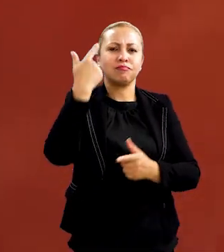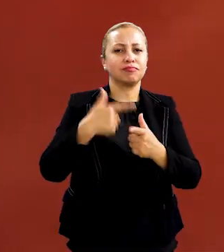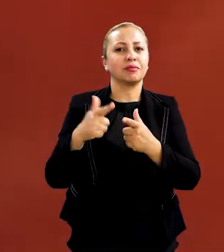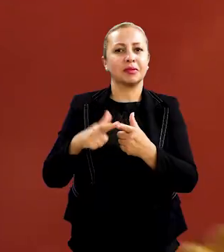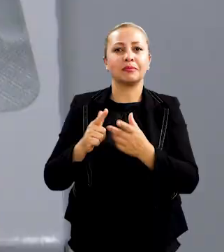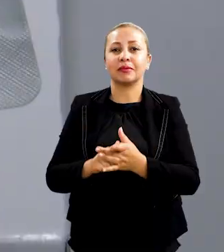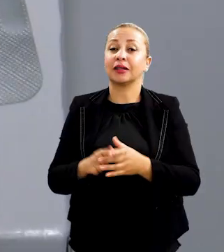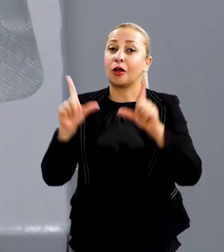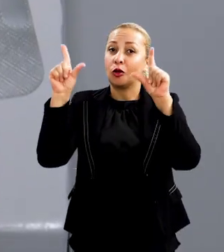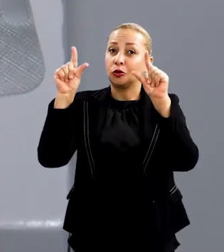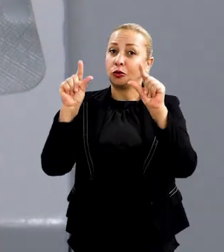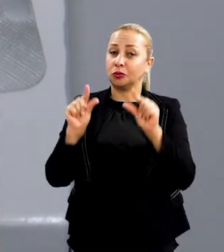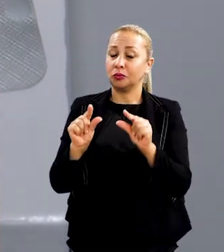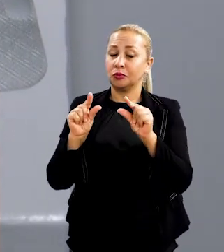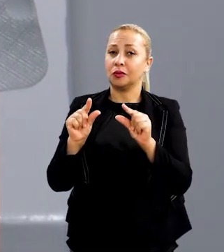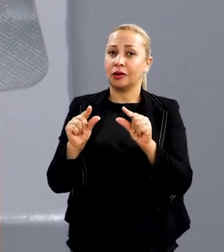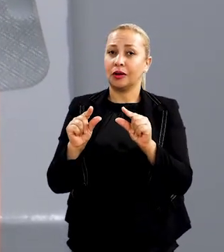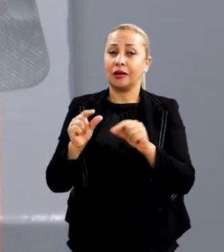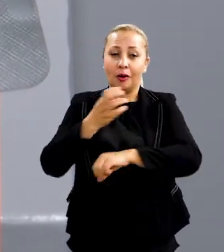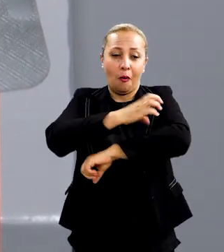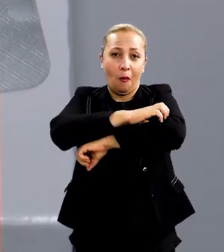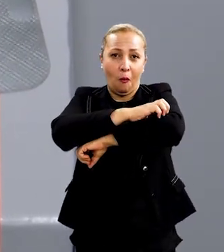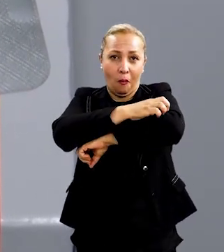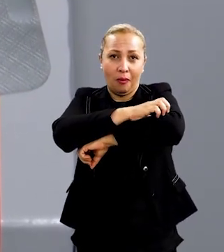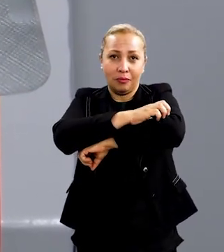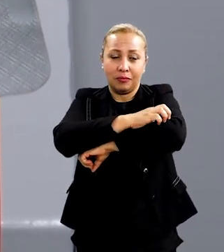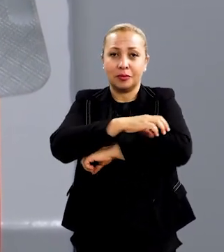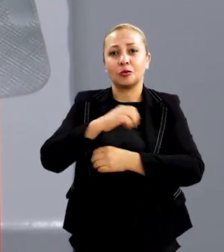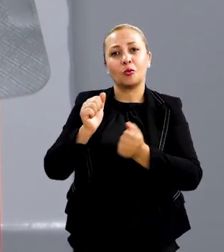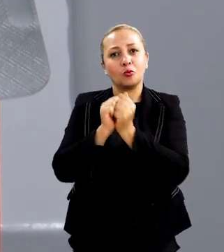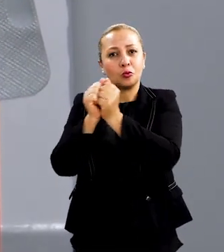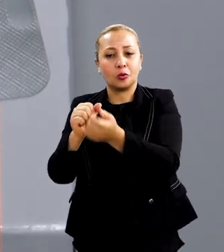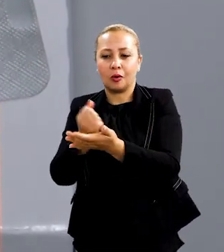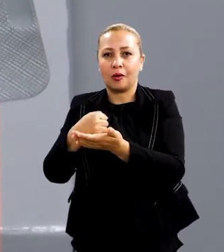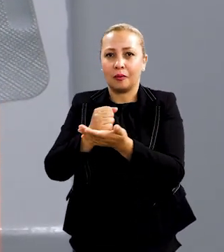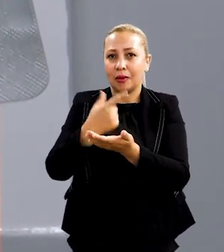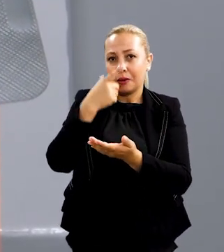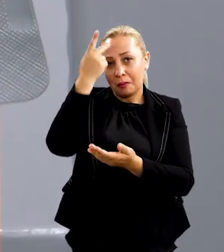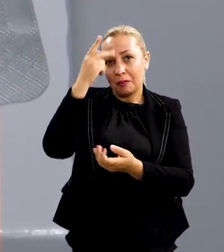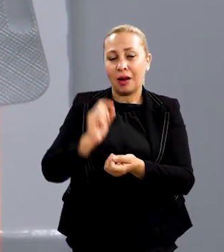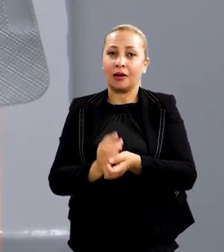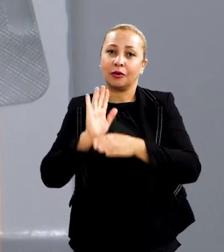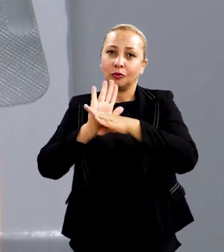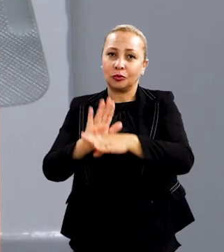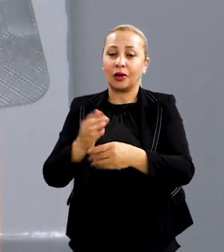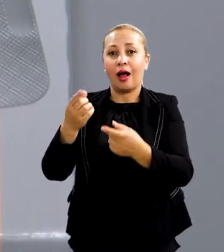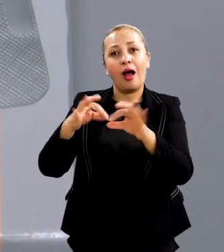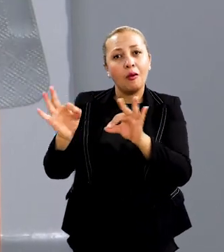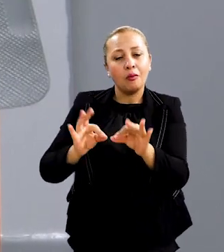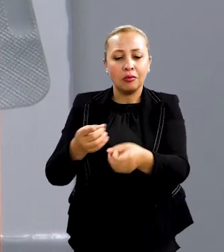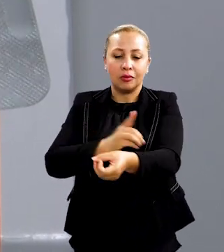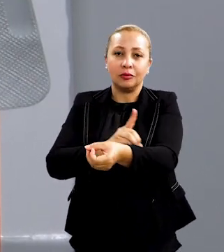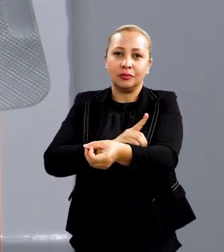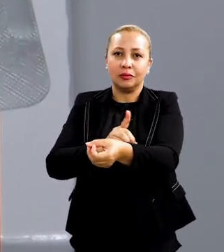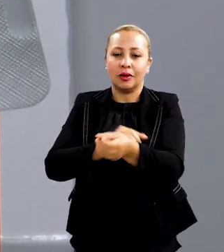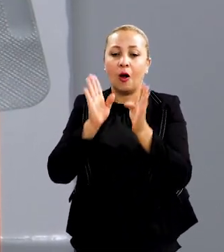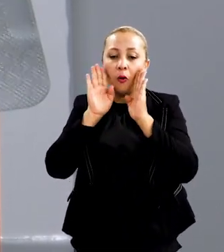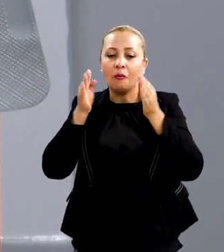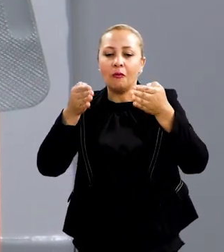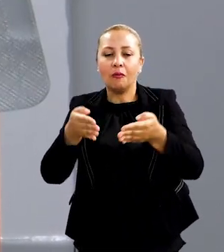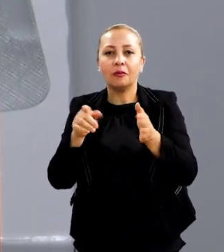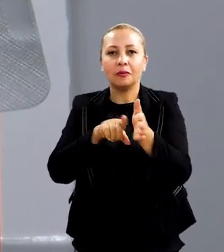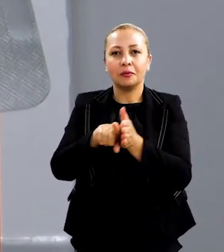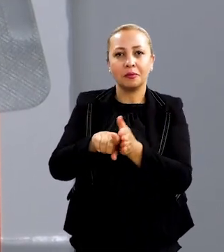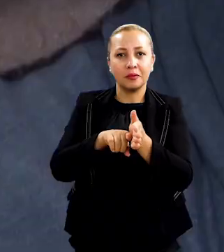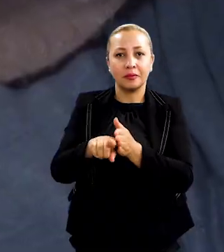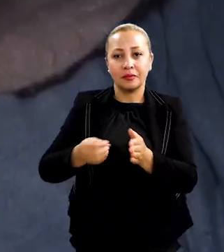os danos. A redução dessa substância por meio de um medicamento para diabetes é justamente o foco